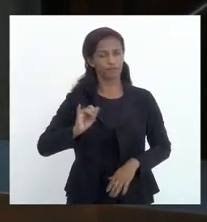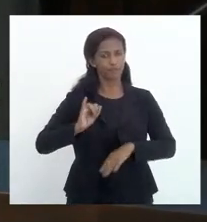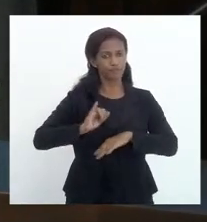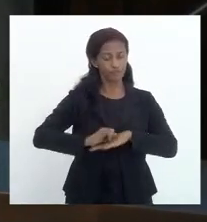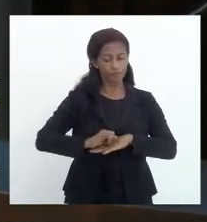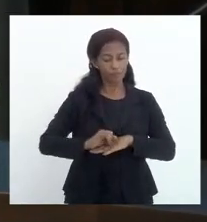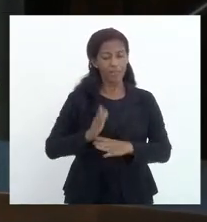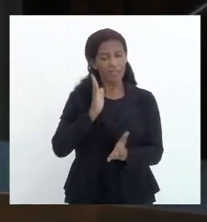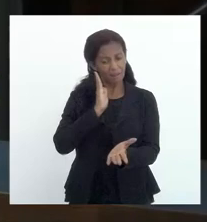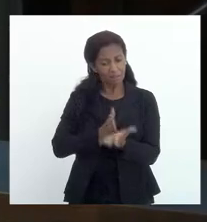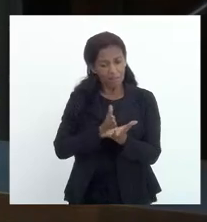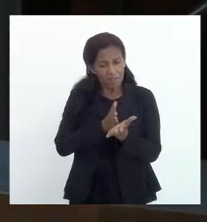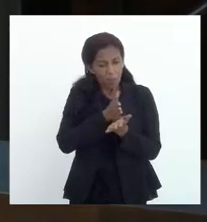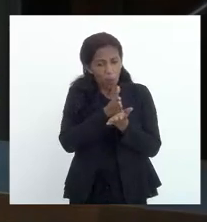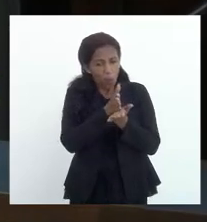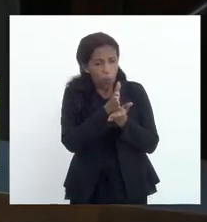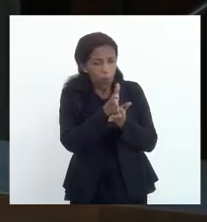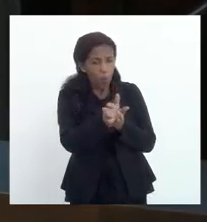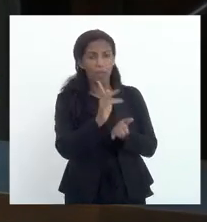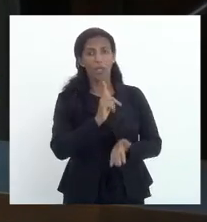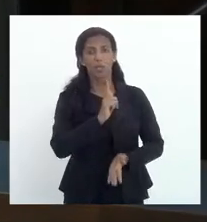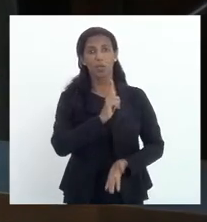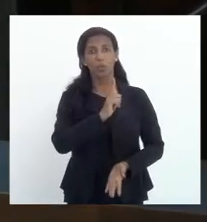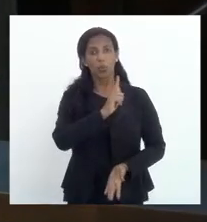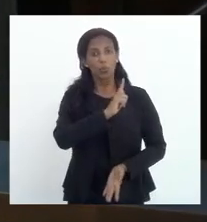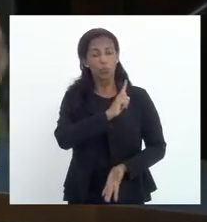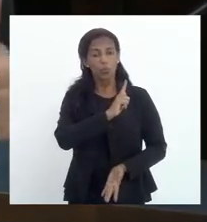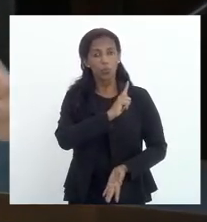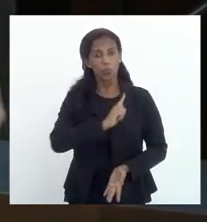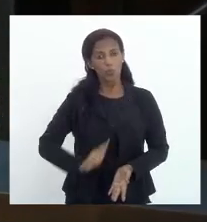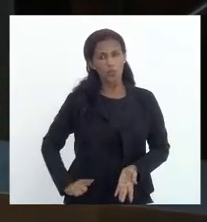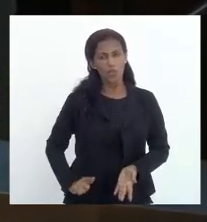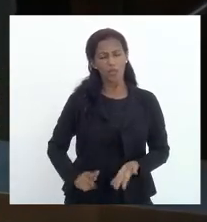exatamente nessa linha que o governador Cláudio Castro